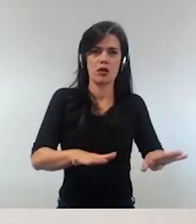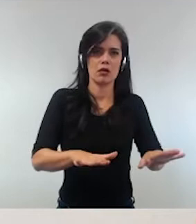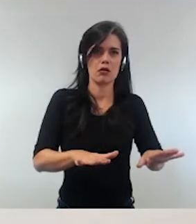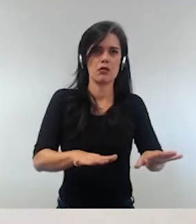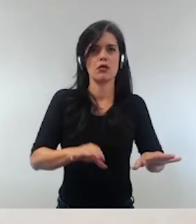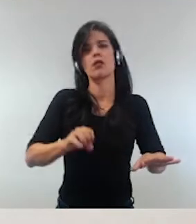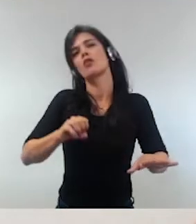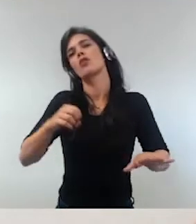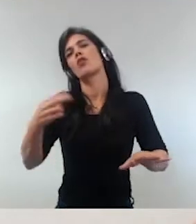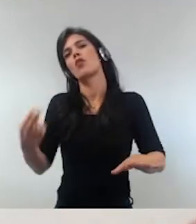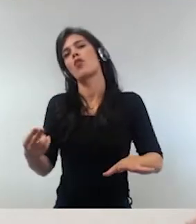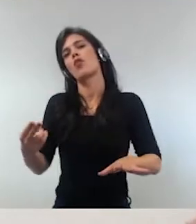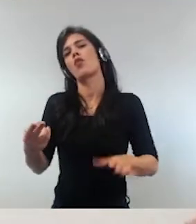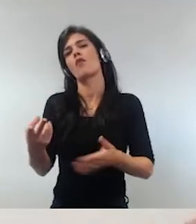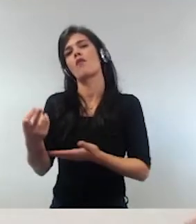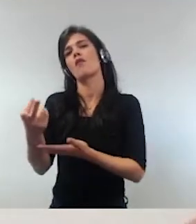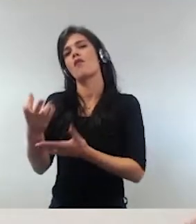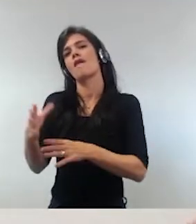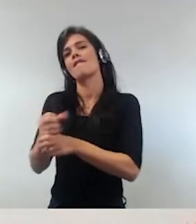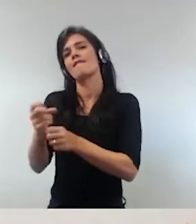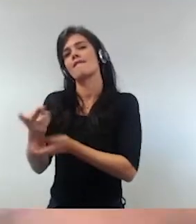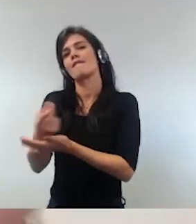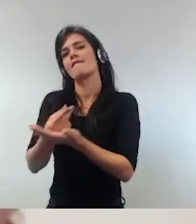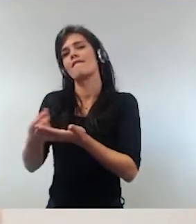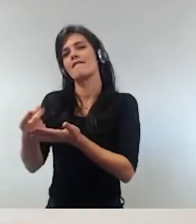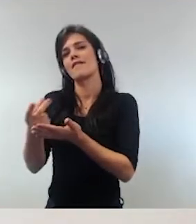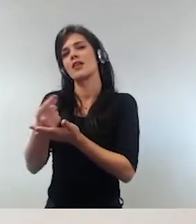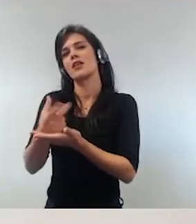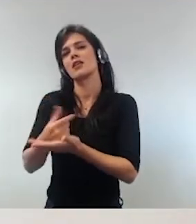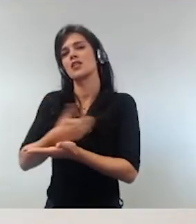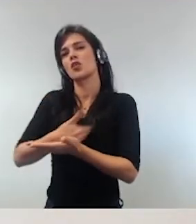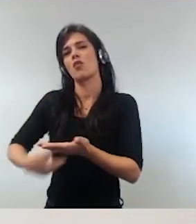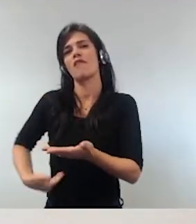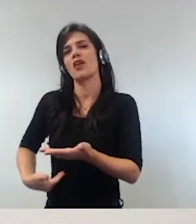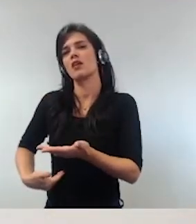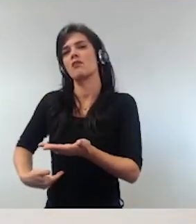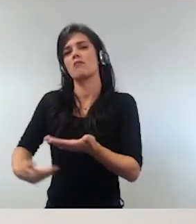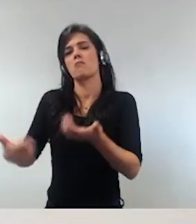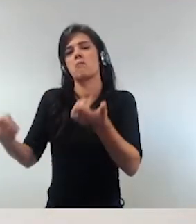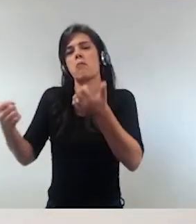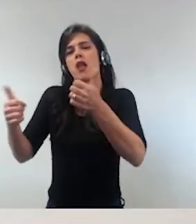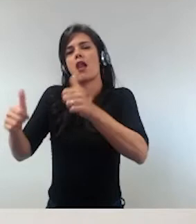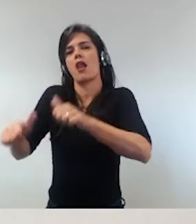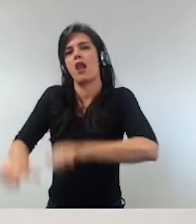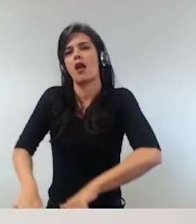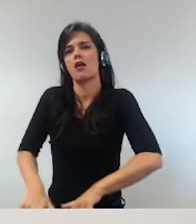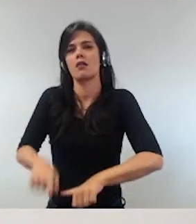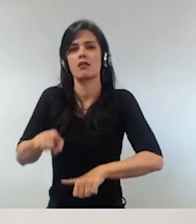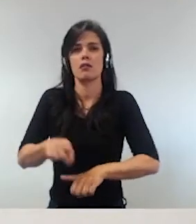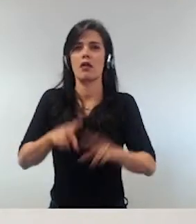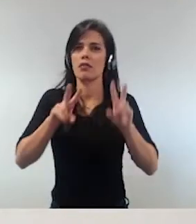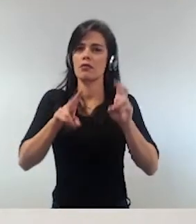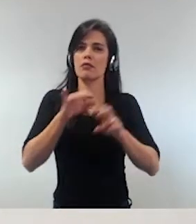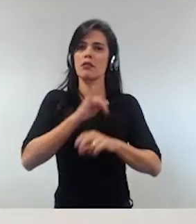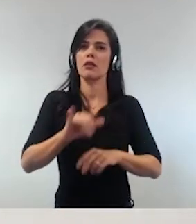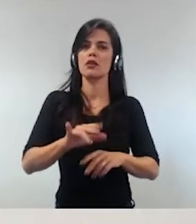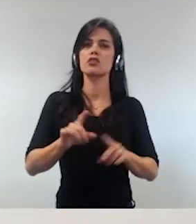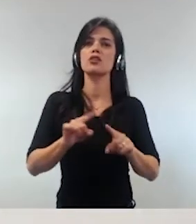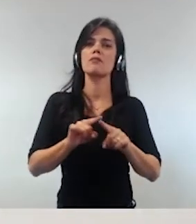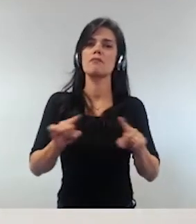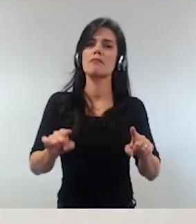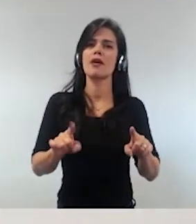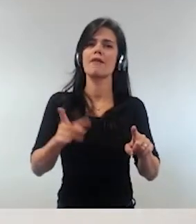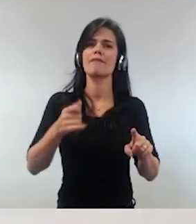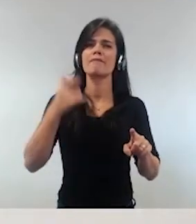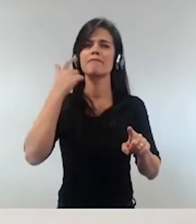ou o colapso financeiro do Estado. Porque nós estamos aqui falando em um tema relacionado à energia, mas